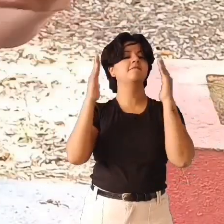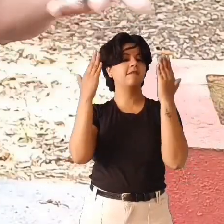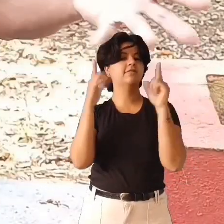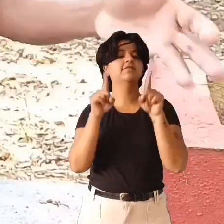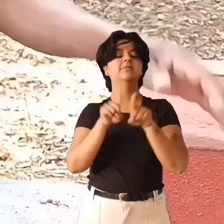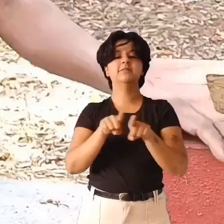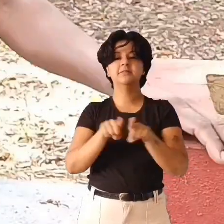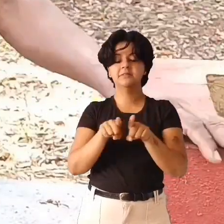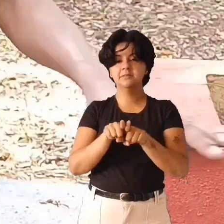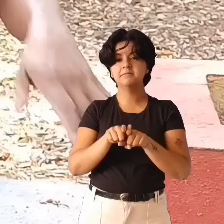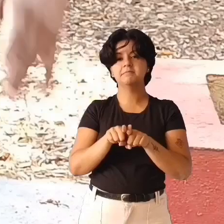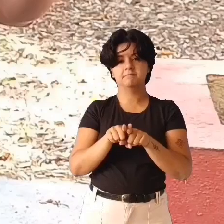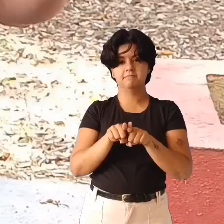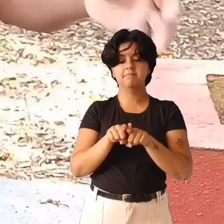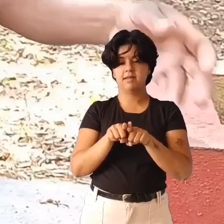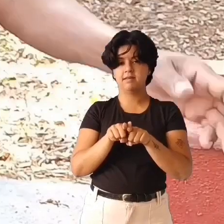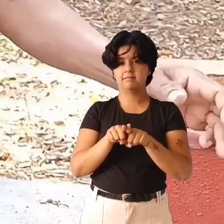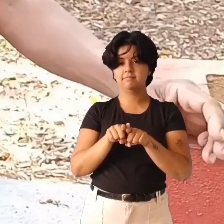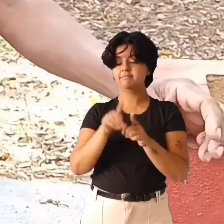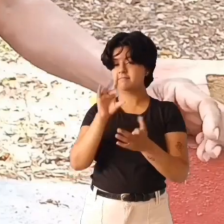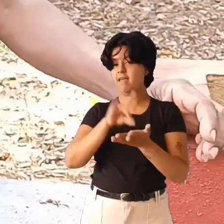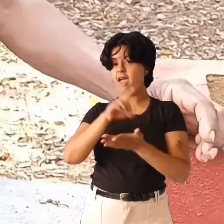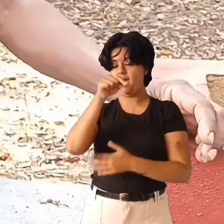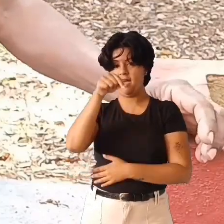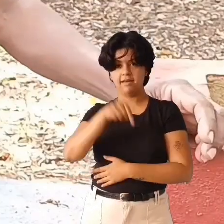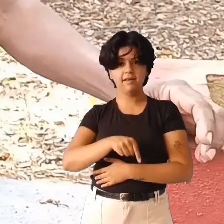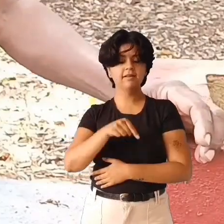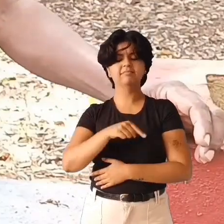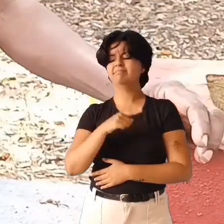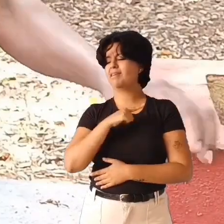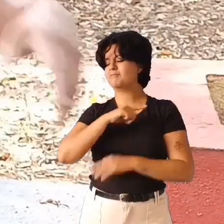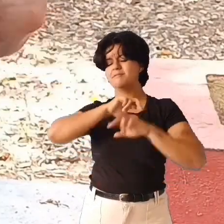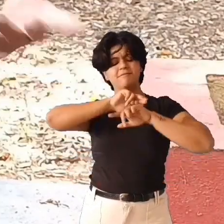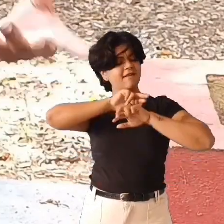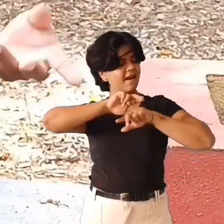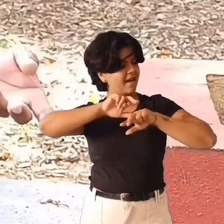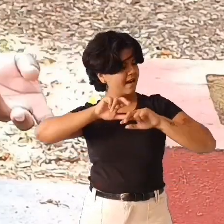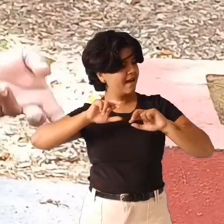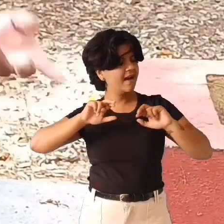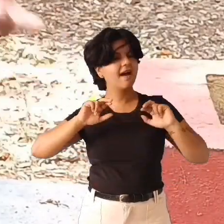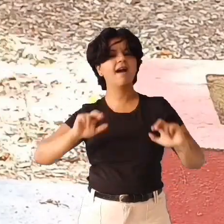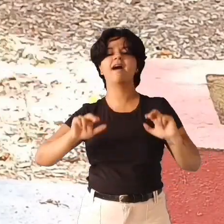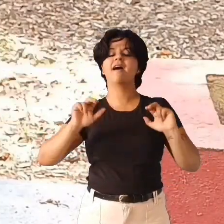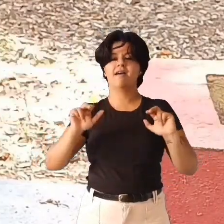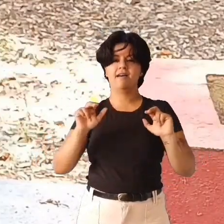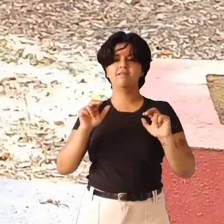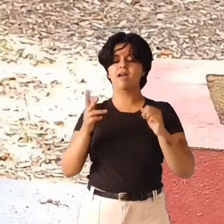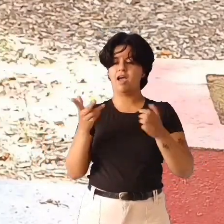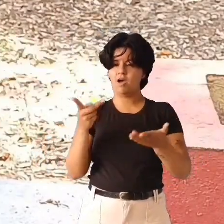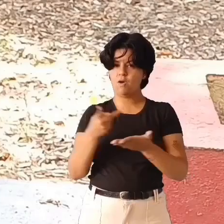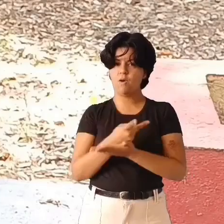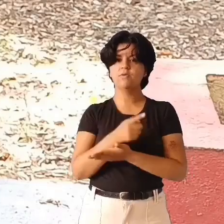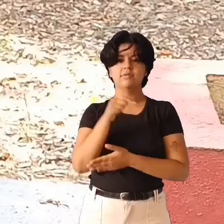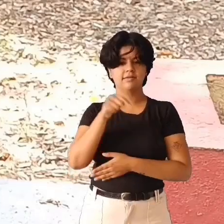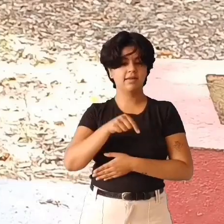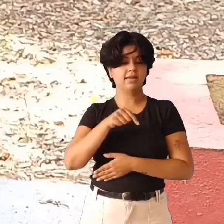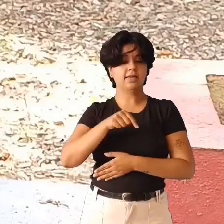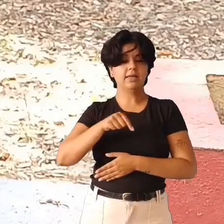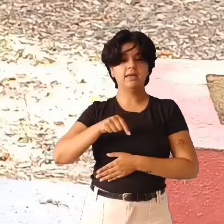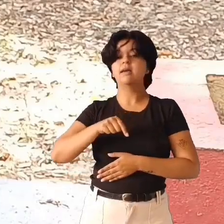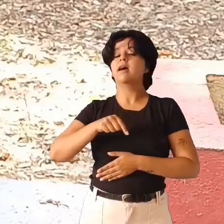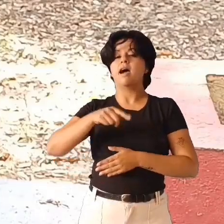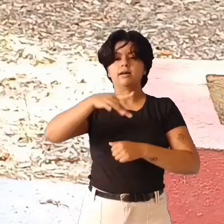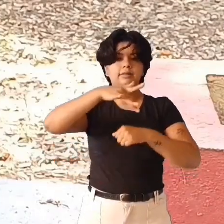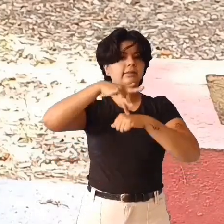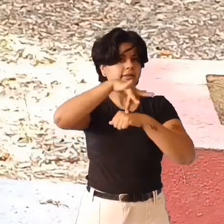que ela é também sincretizada. Nós temos tudo isso, né? que ela é sincretizada. Nela tem